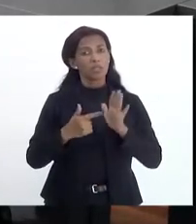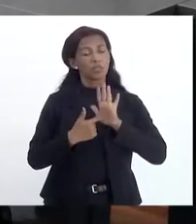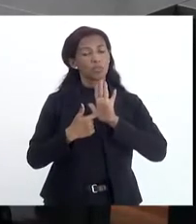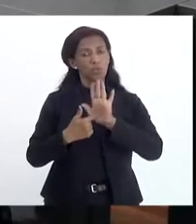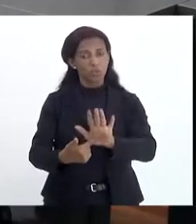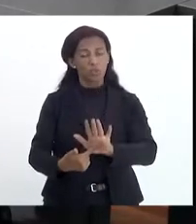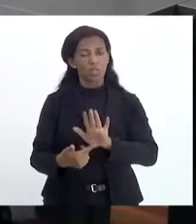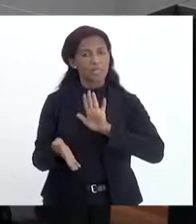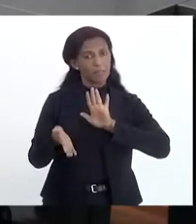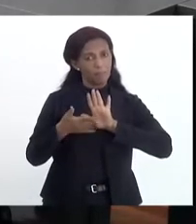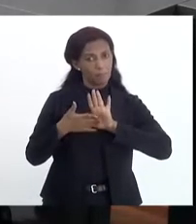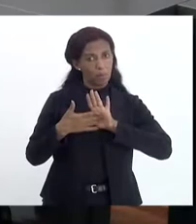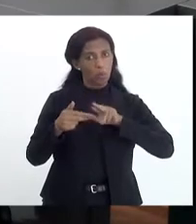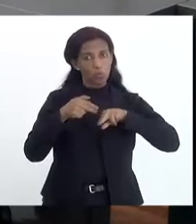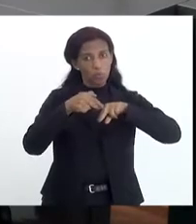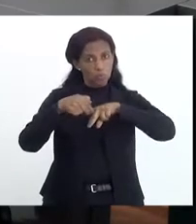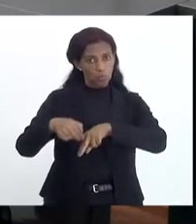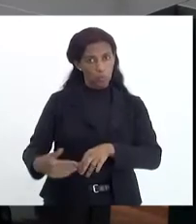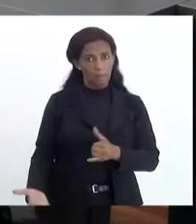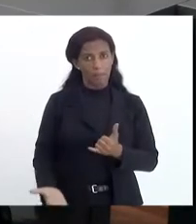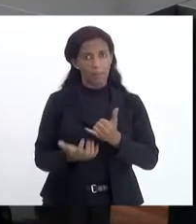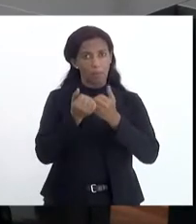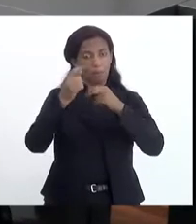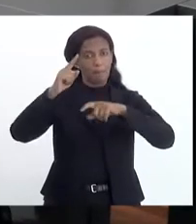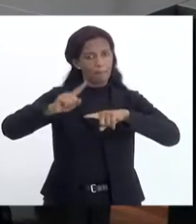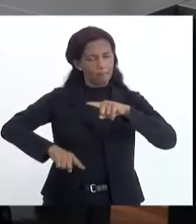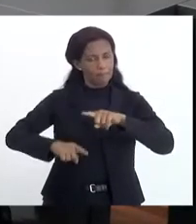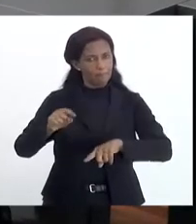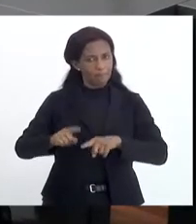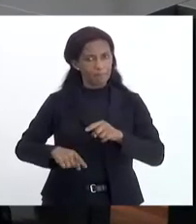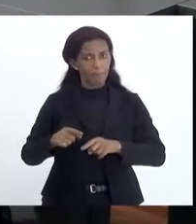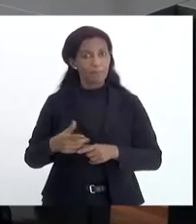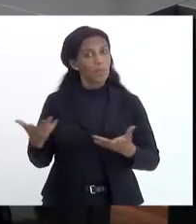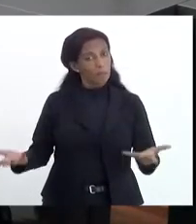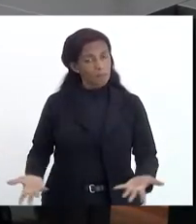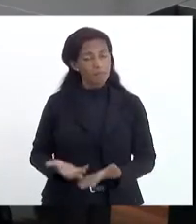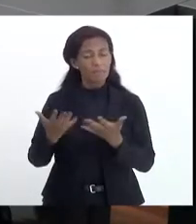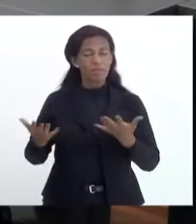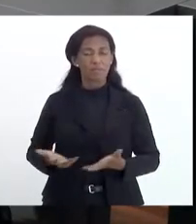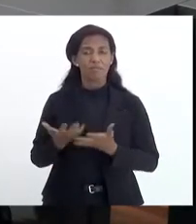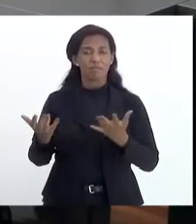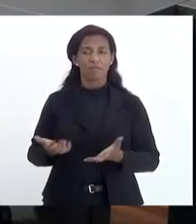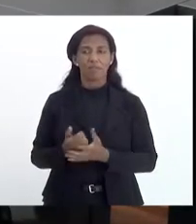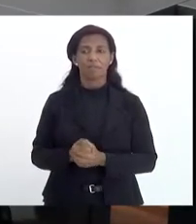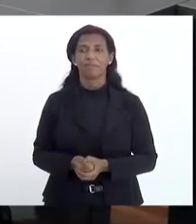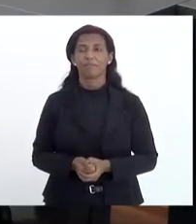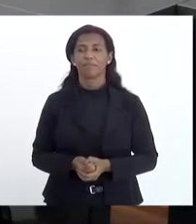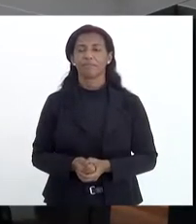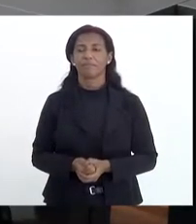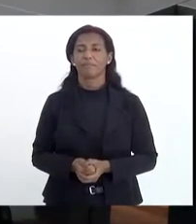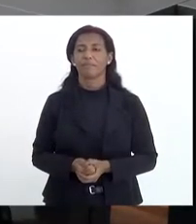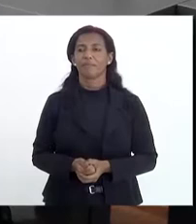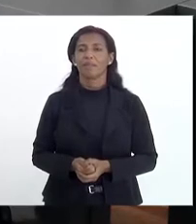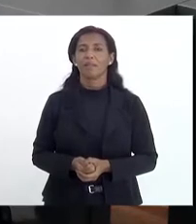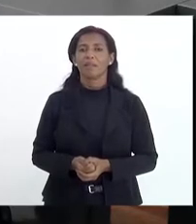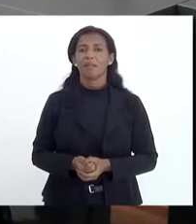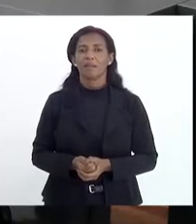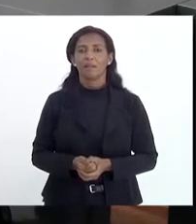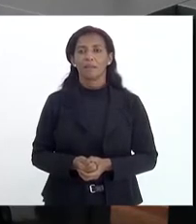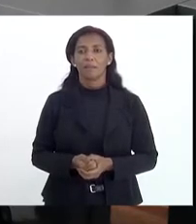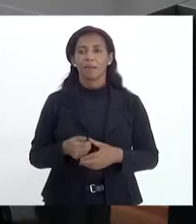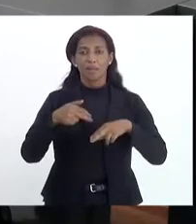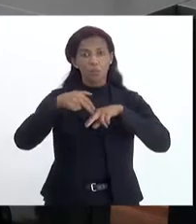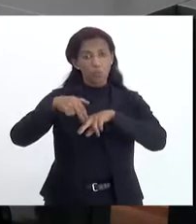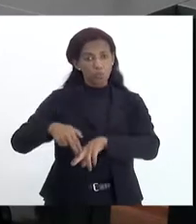essa que a prática do seu patrimônio cultural e material é inclusive para incentivar para que a modalidade ganhe